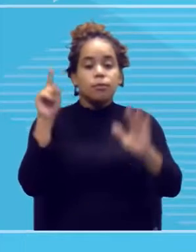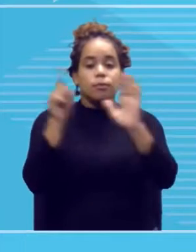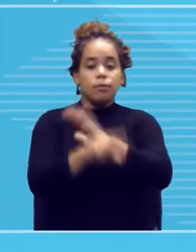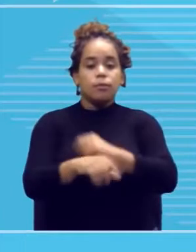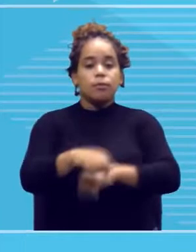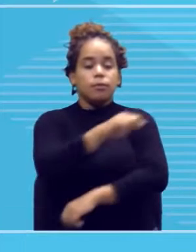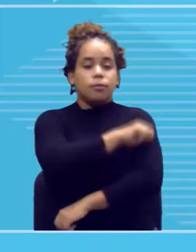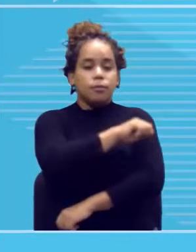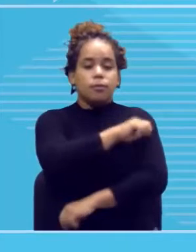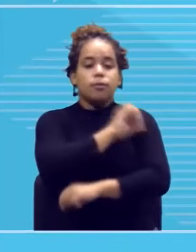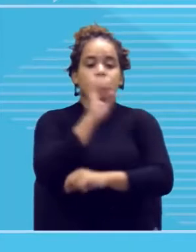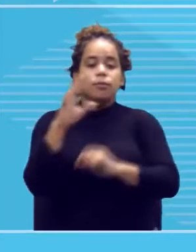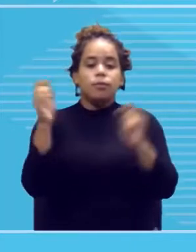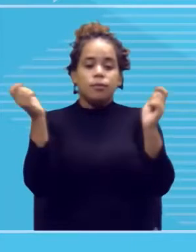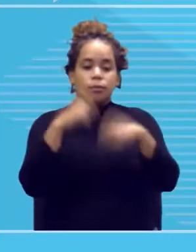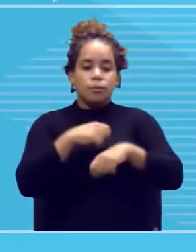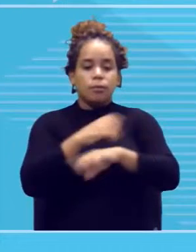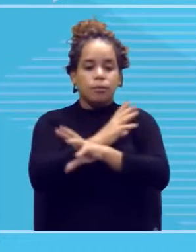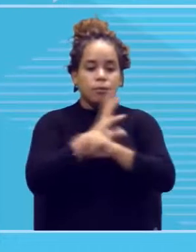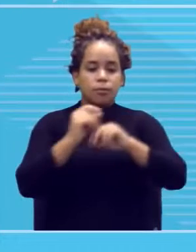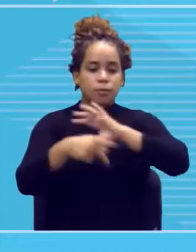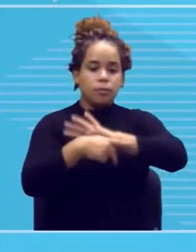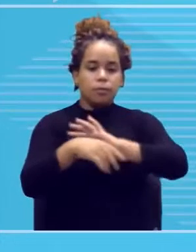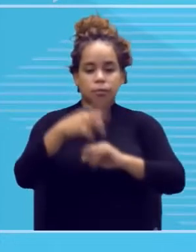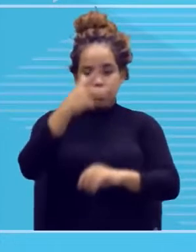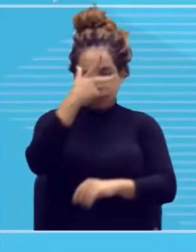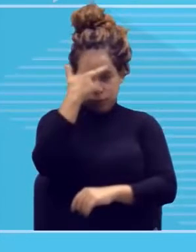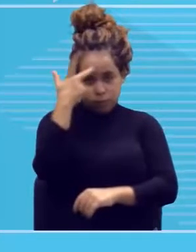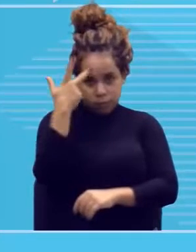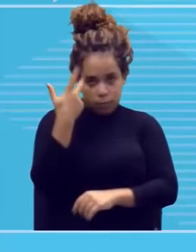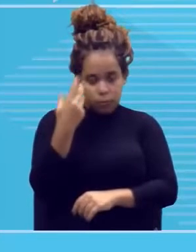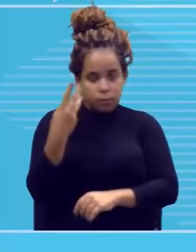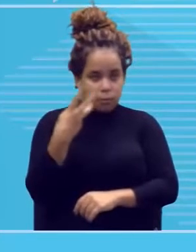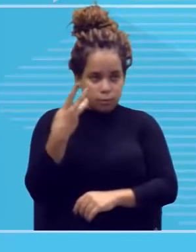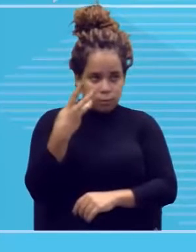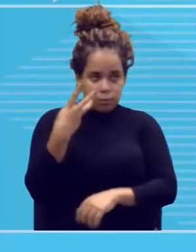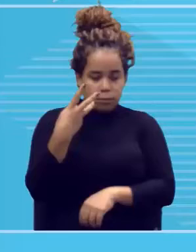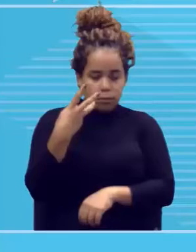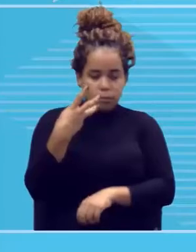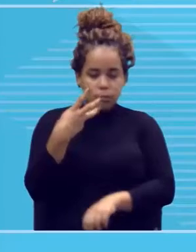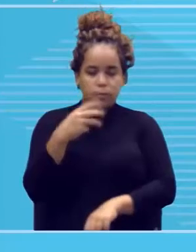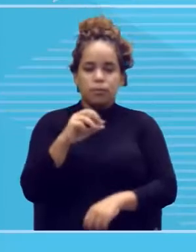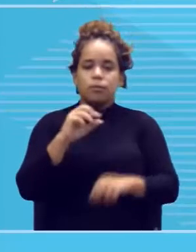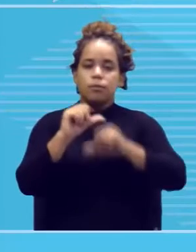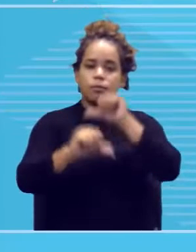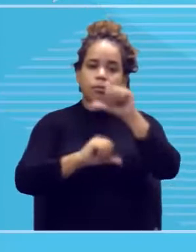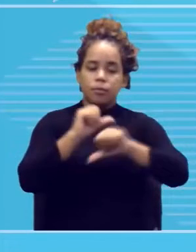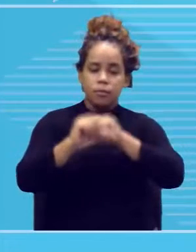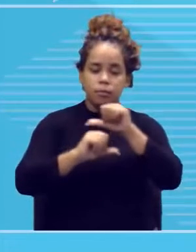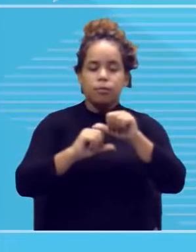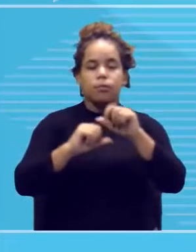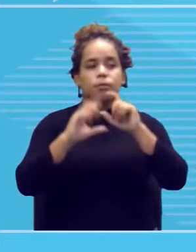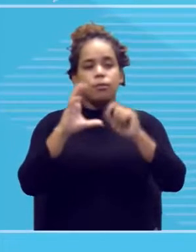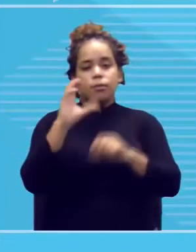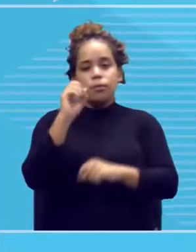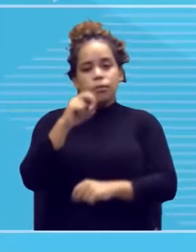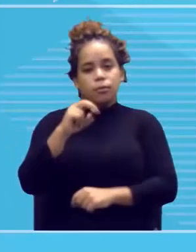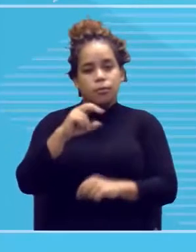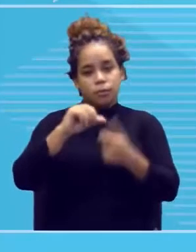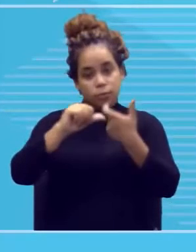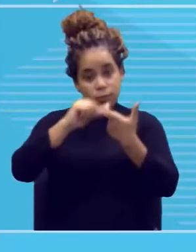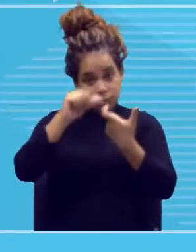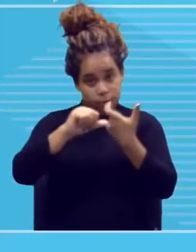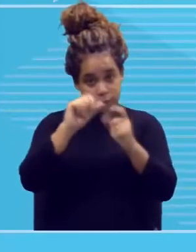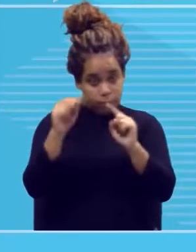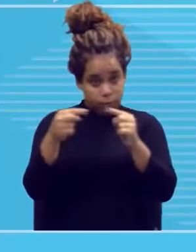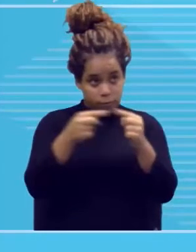só pode conjugar na terceira pessoa Vamos mudar um pouquinho os termos ao invés de usar o verbo conjugar vamos ao verbo flexionar